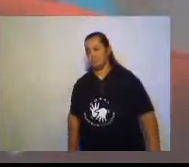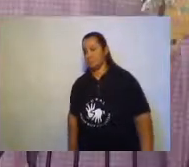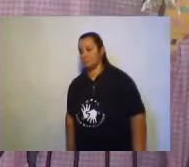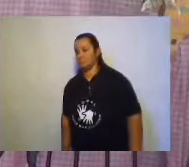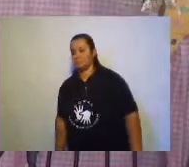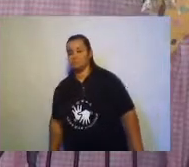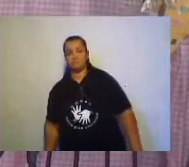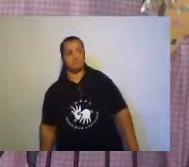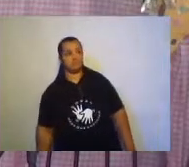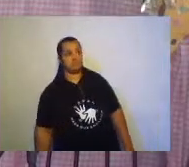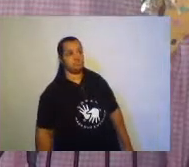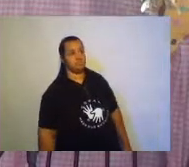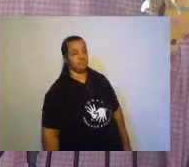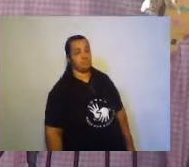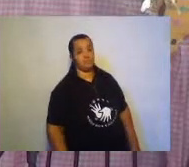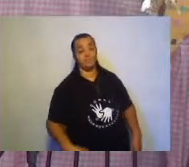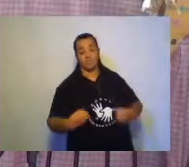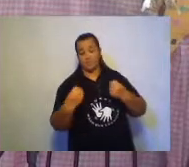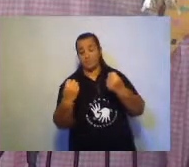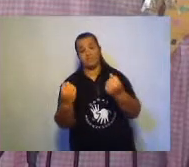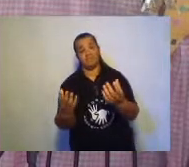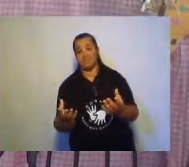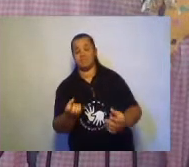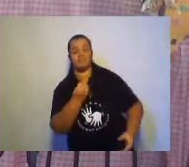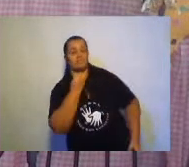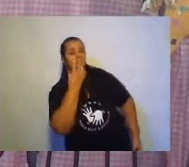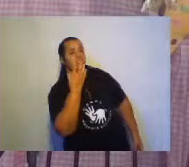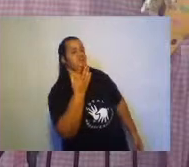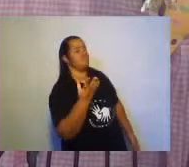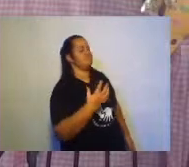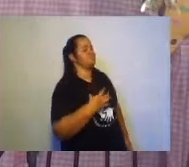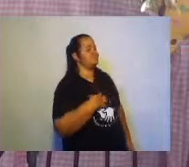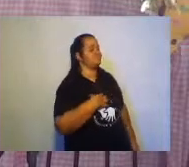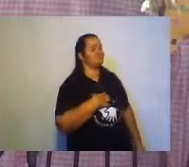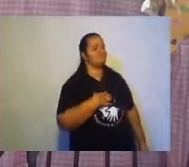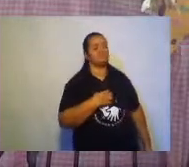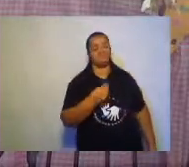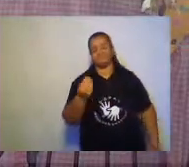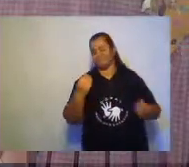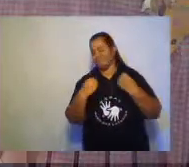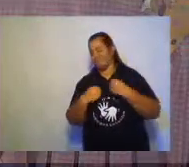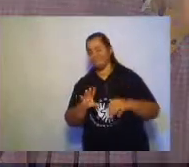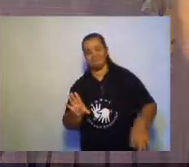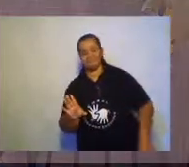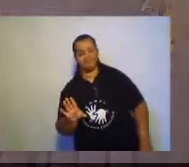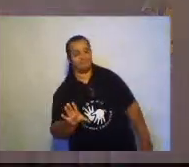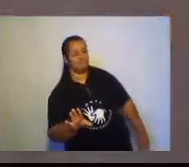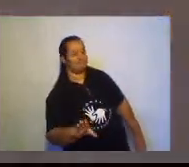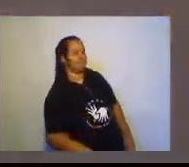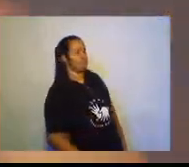papel. Eu quis te oferecer o que ninguém me deu.